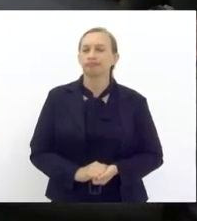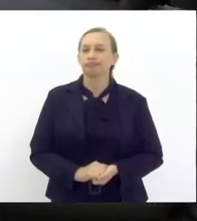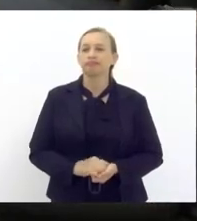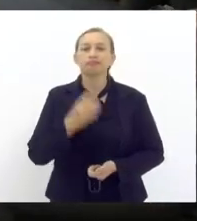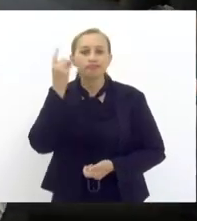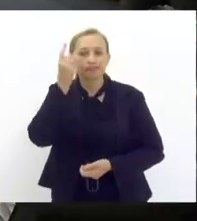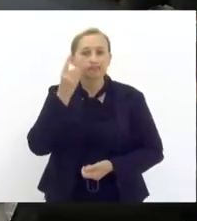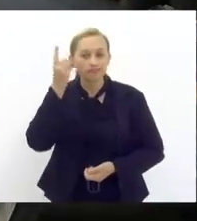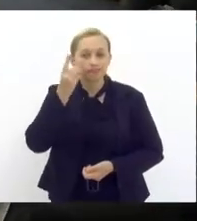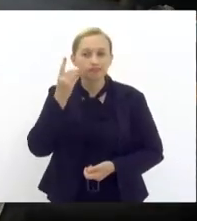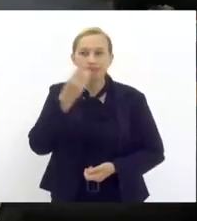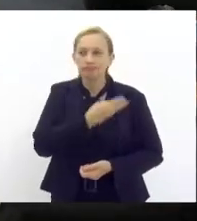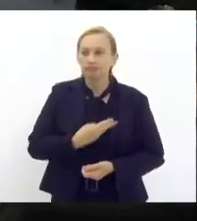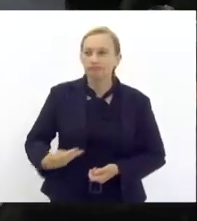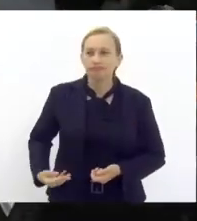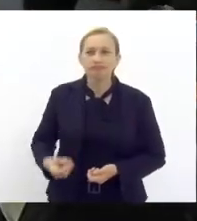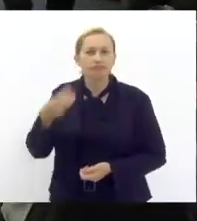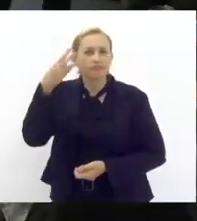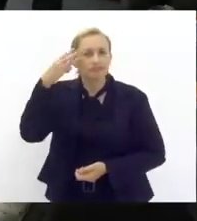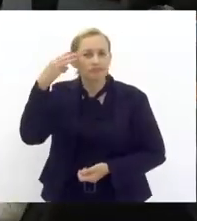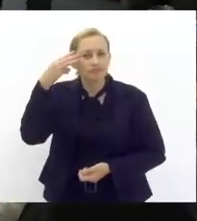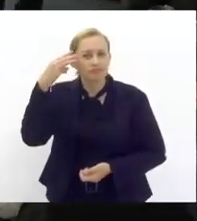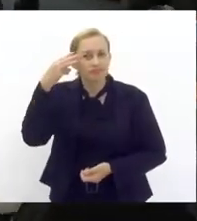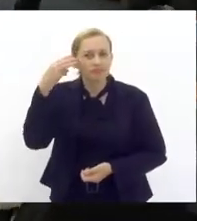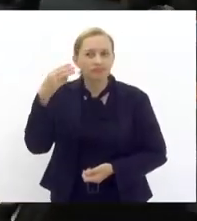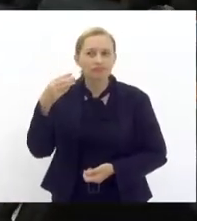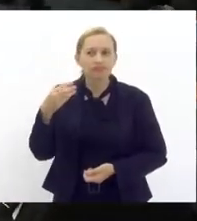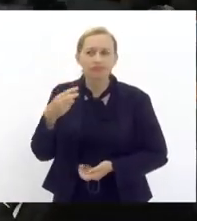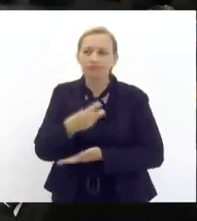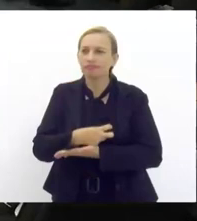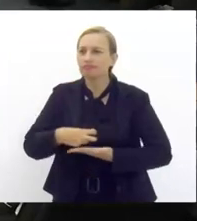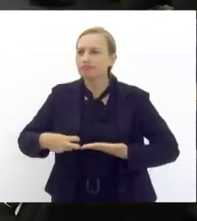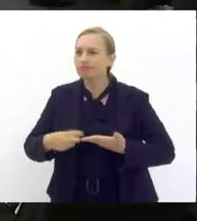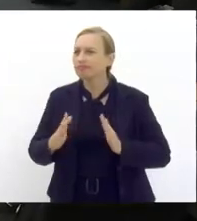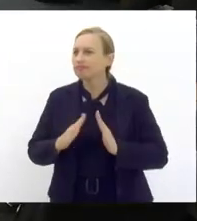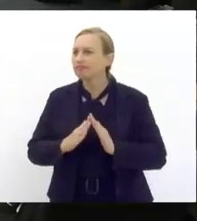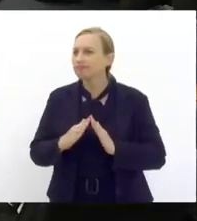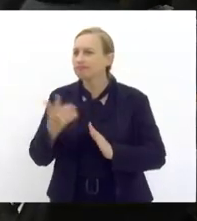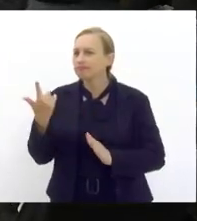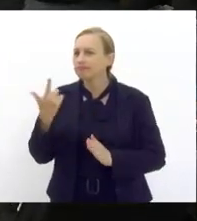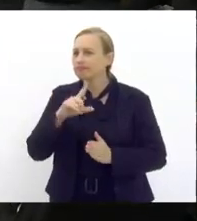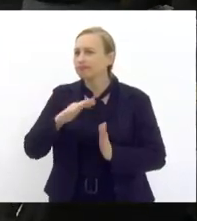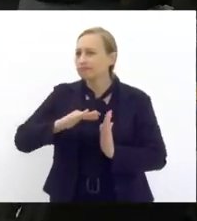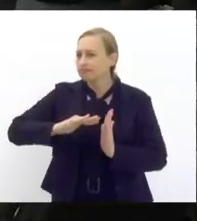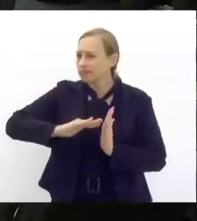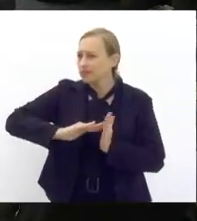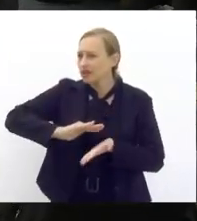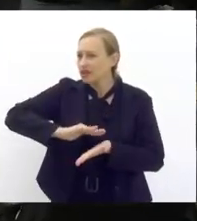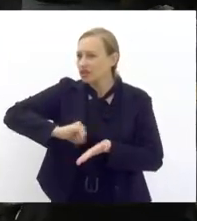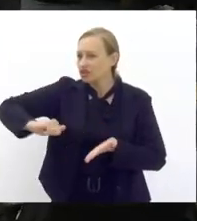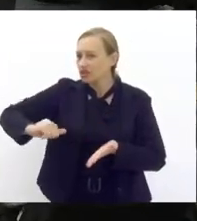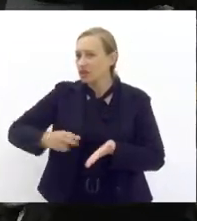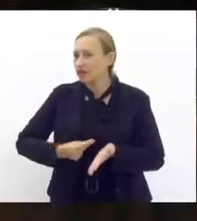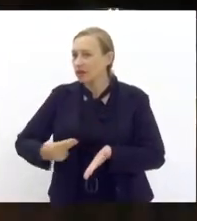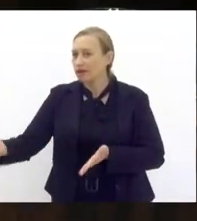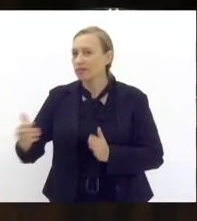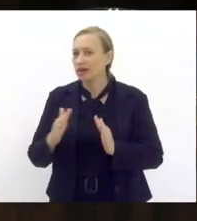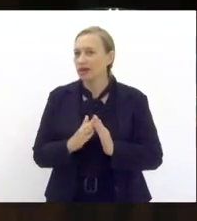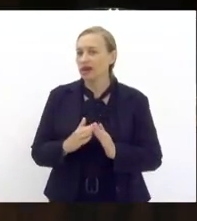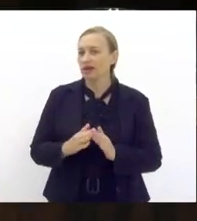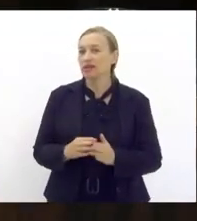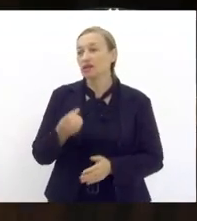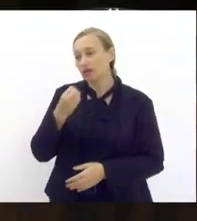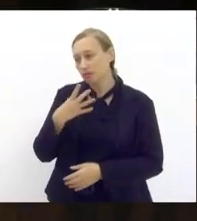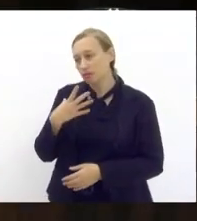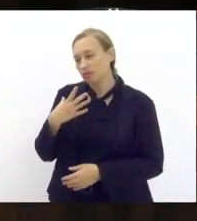Deputado, o governador Wilson, ele teve um impeachment por essa casa, consegui mandar ele para casa mais cedo. Que bom que a senhora concordou